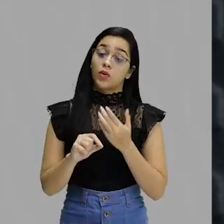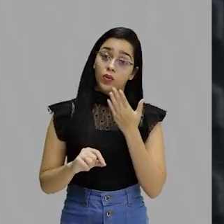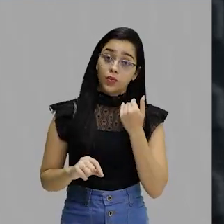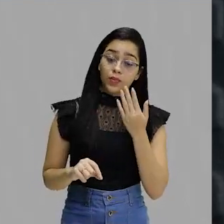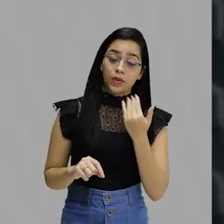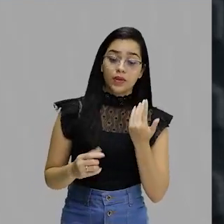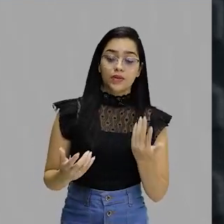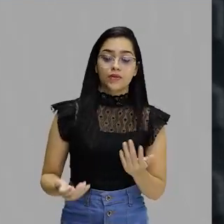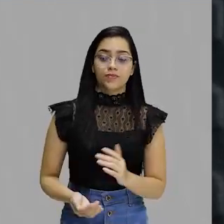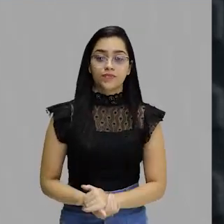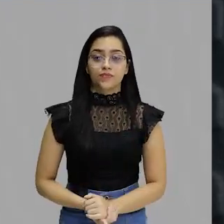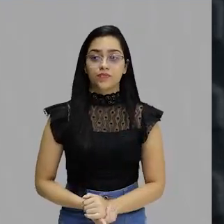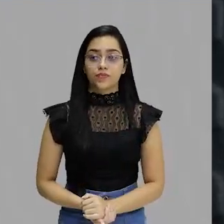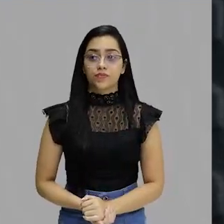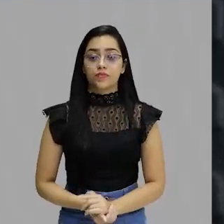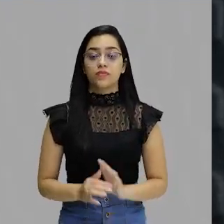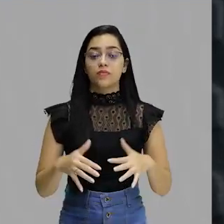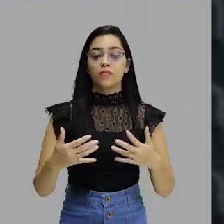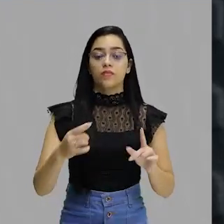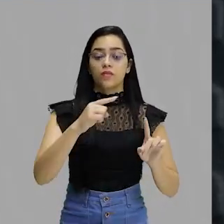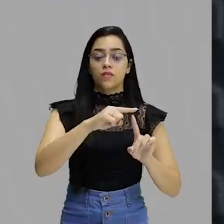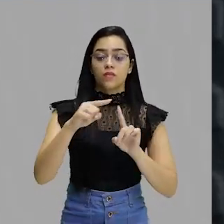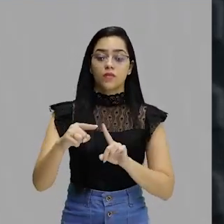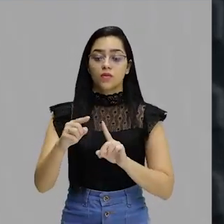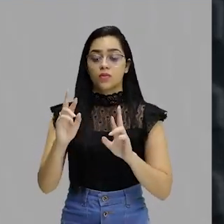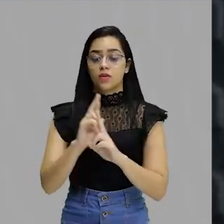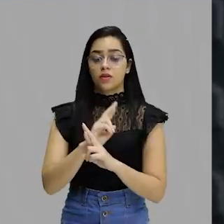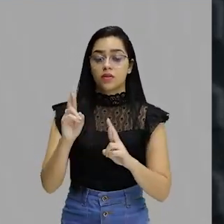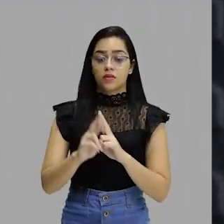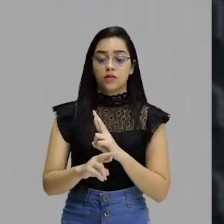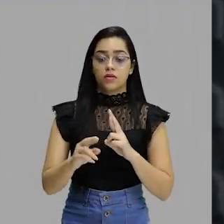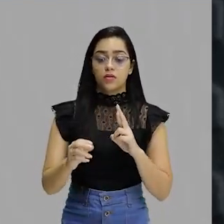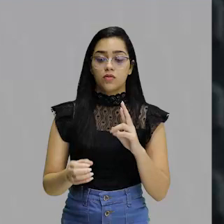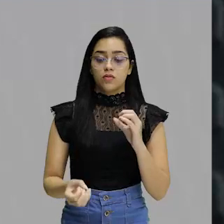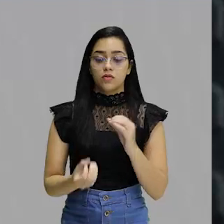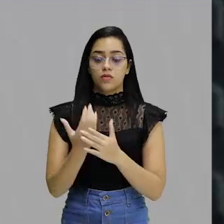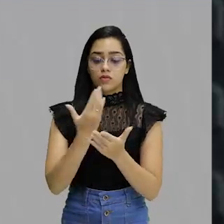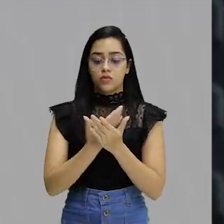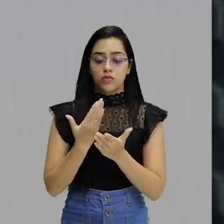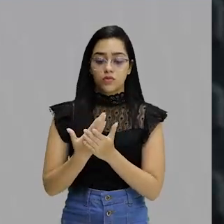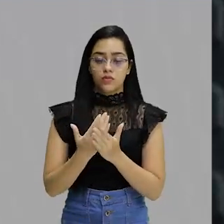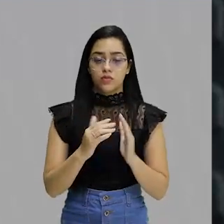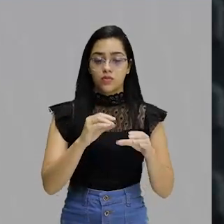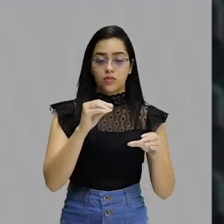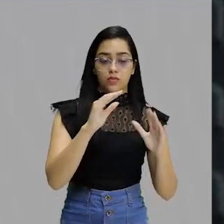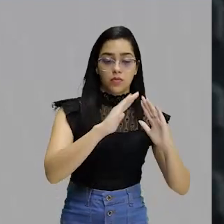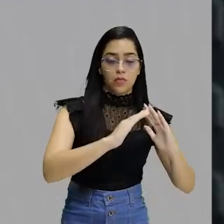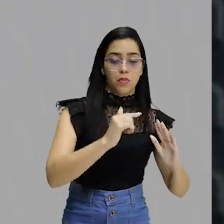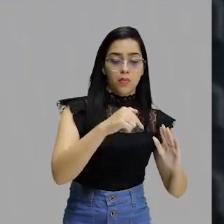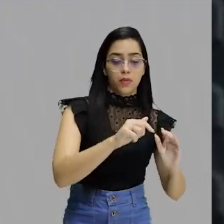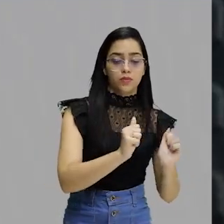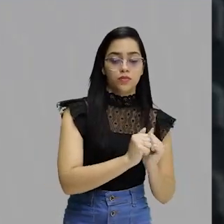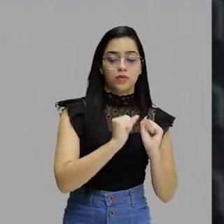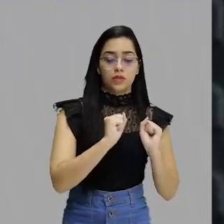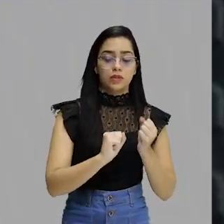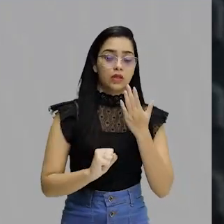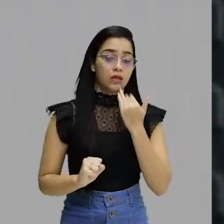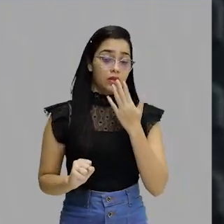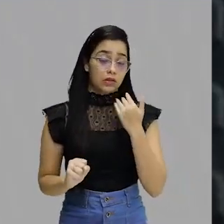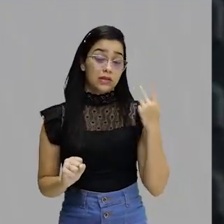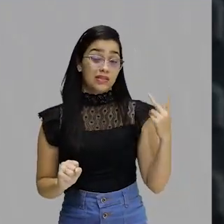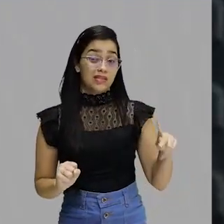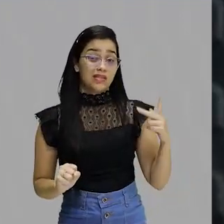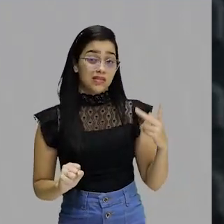alimento. Então, quando o tipo de relação ecológica em que um indivíduo mora no corpo do outro para se alimentar